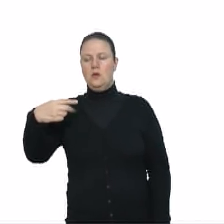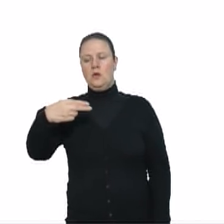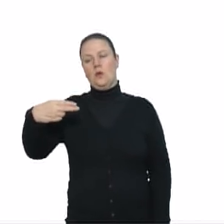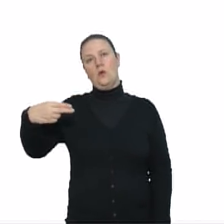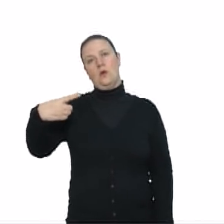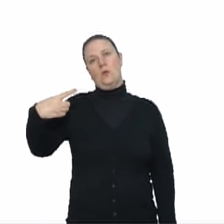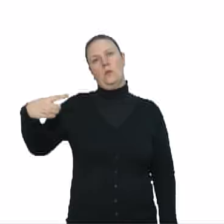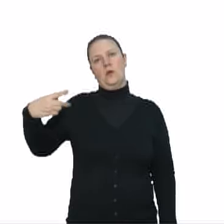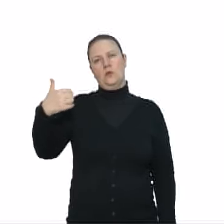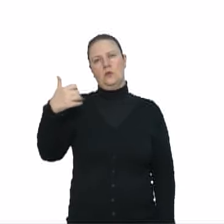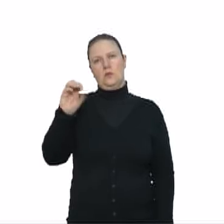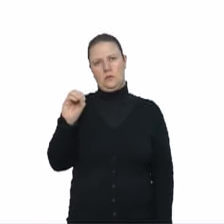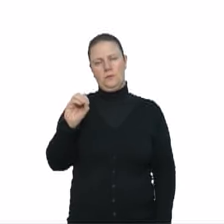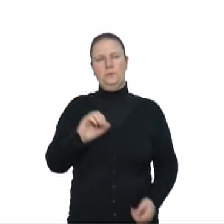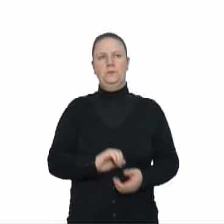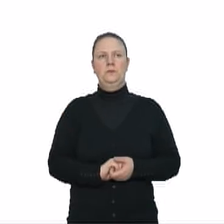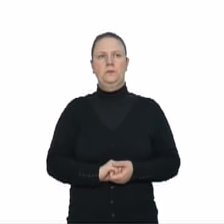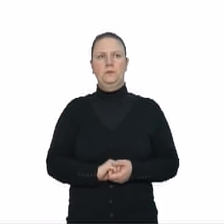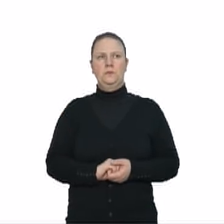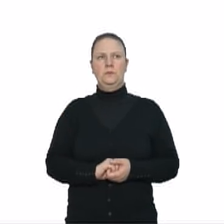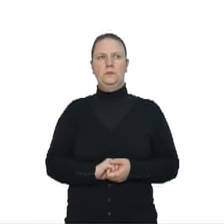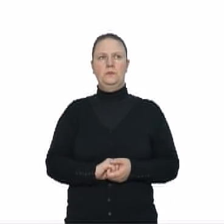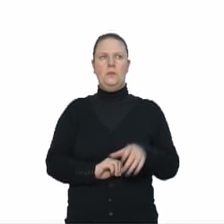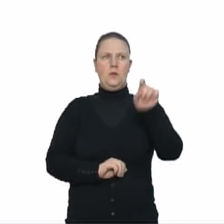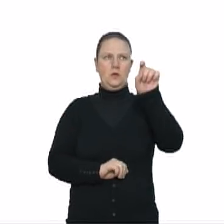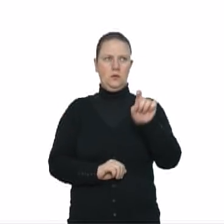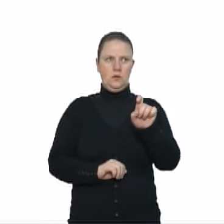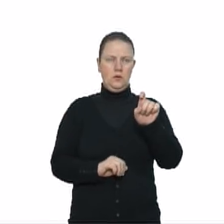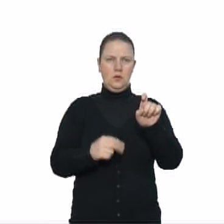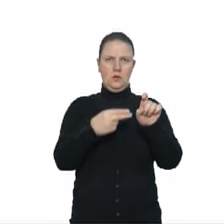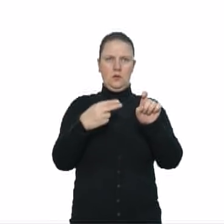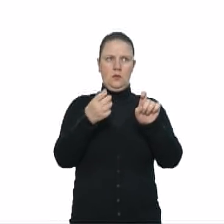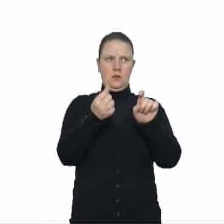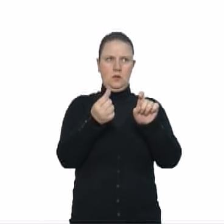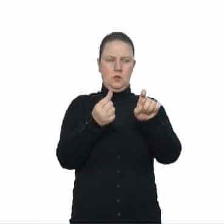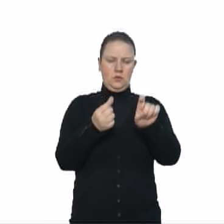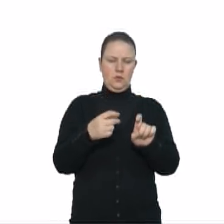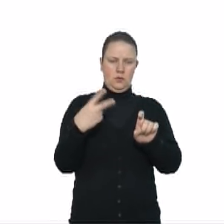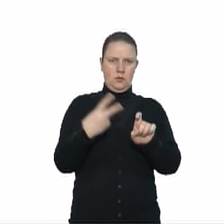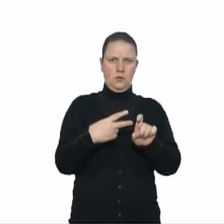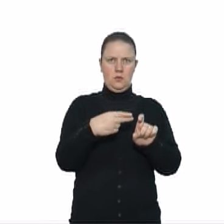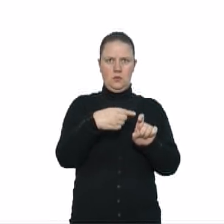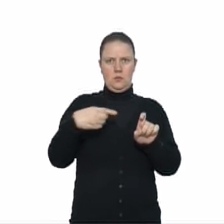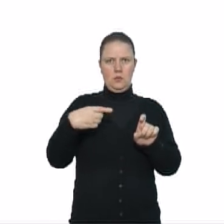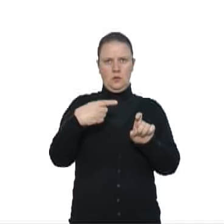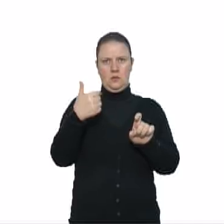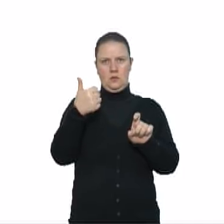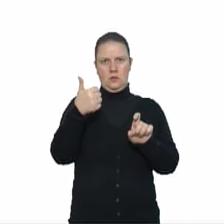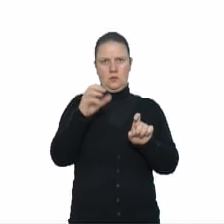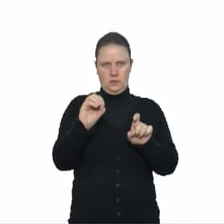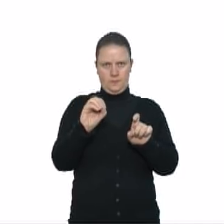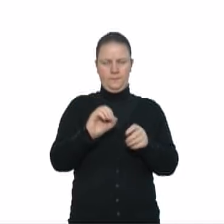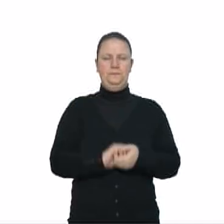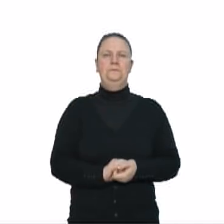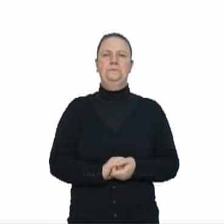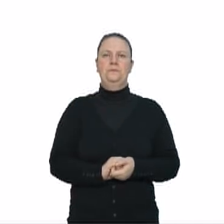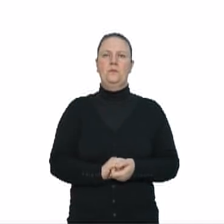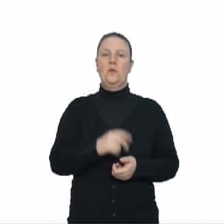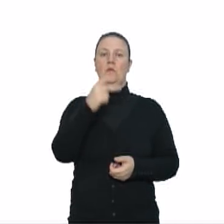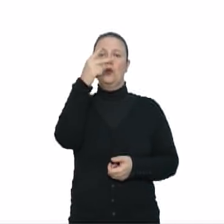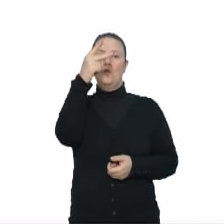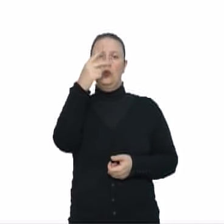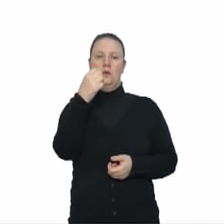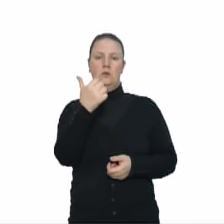Então as raízes são x1 igual a 6 ou x2 igual a menos 10. Qualquer um dos dois valores